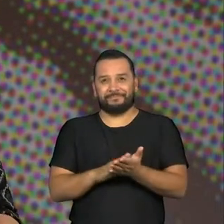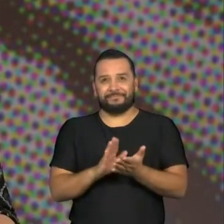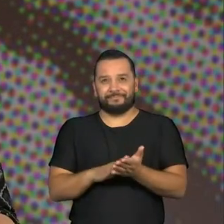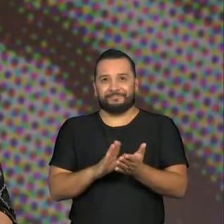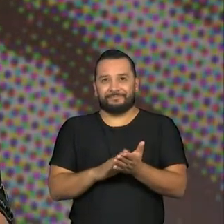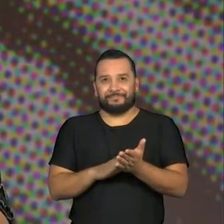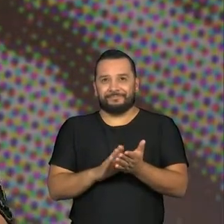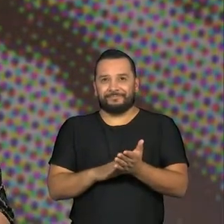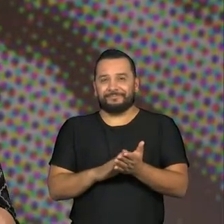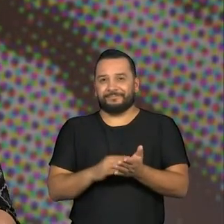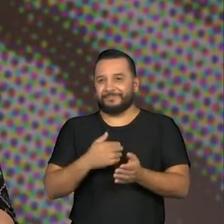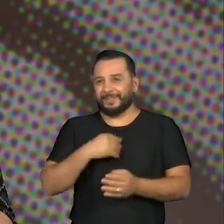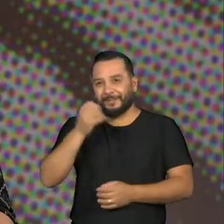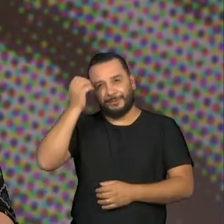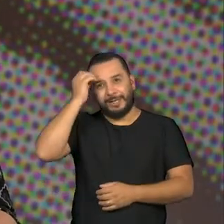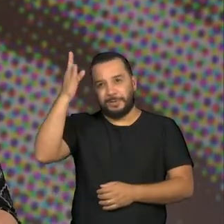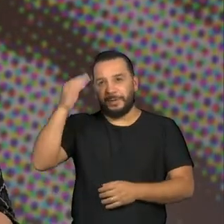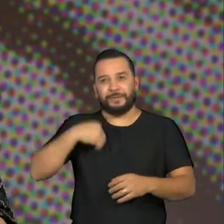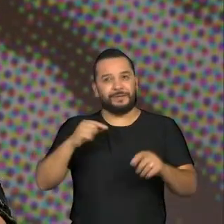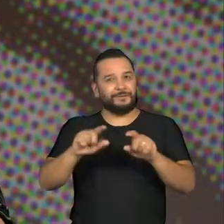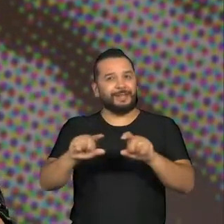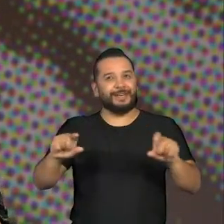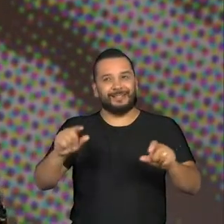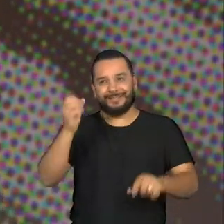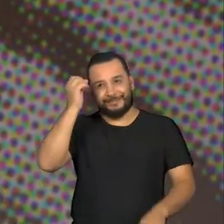Olha que eu não me lembrava dessa frase, hein?